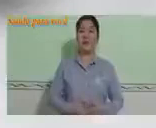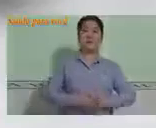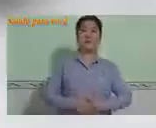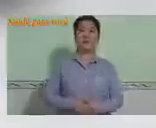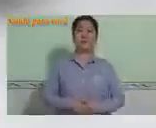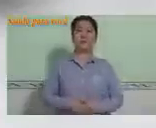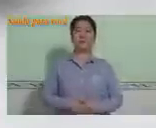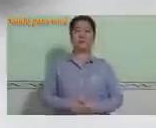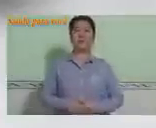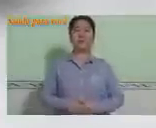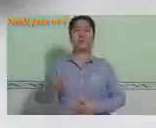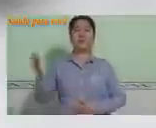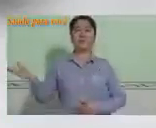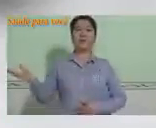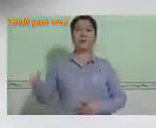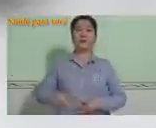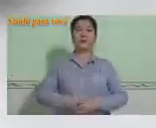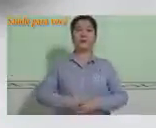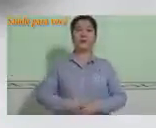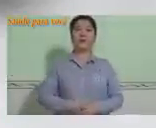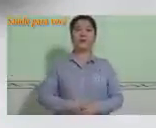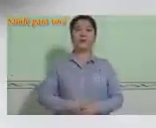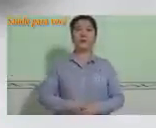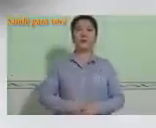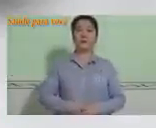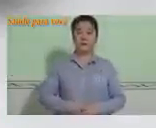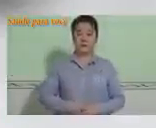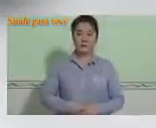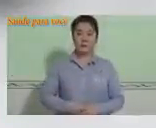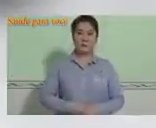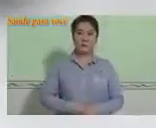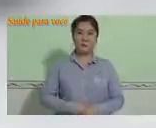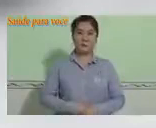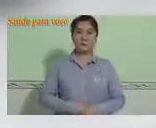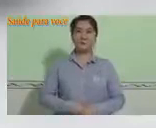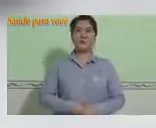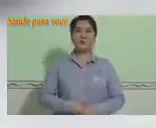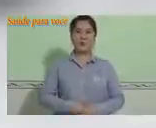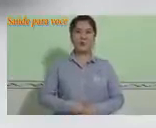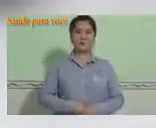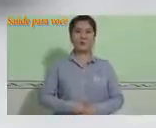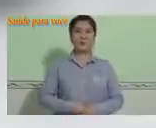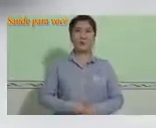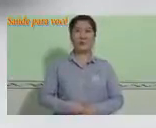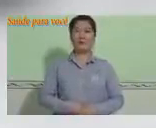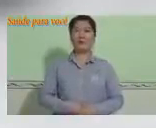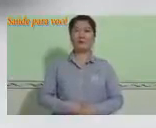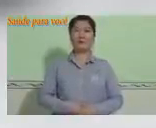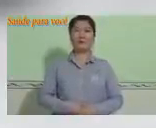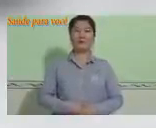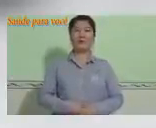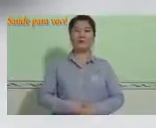ADORMIRMLHOR para o bebê dormir bem durante a noite, e por mais tempo, os pais podem seguir algumas dicas,